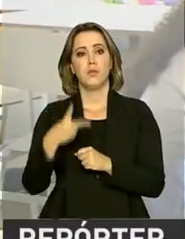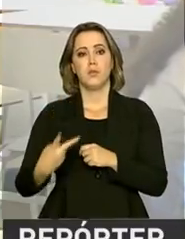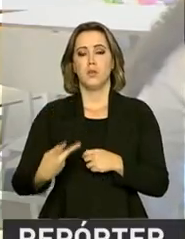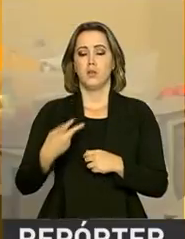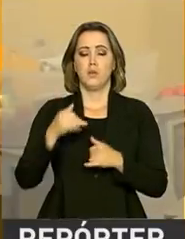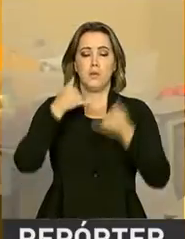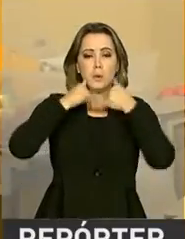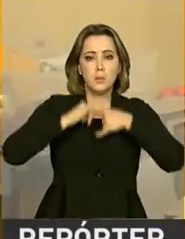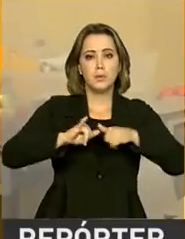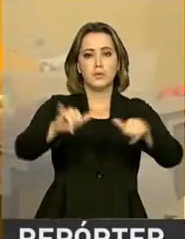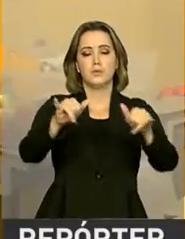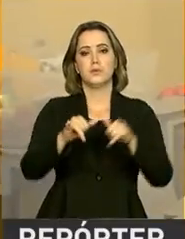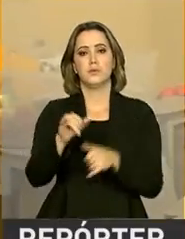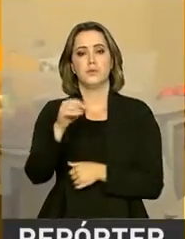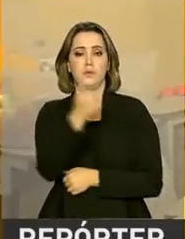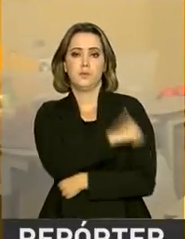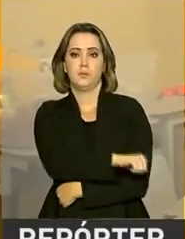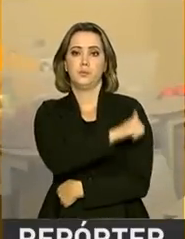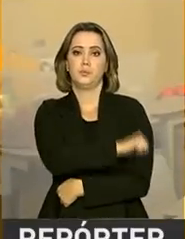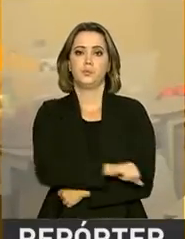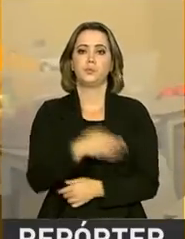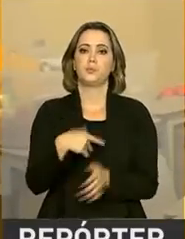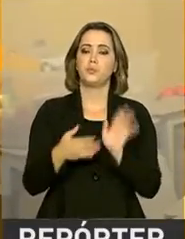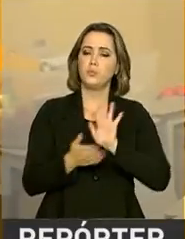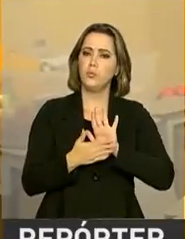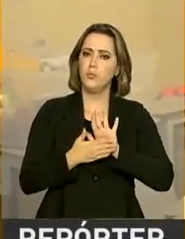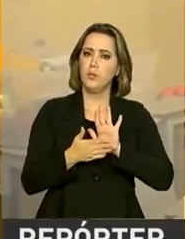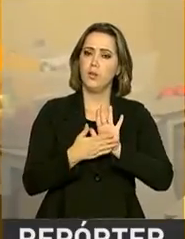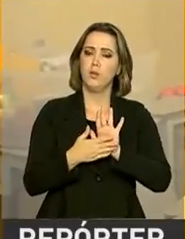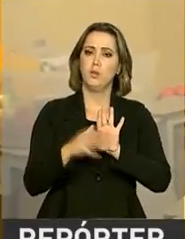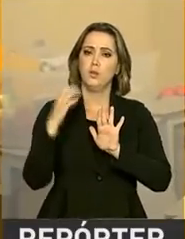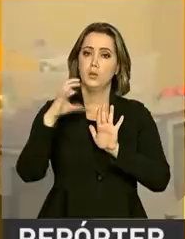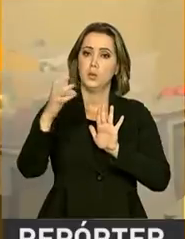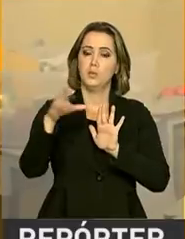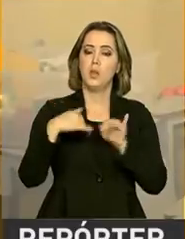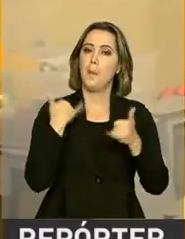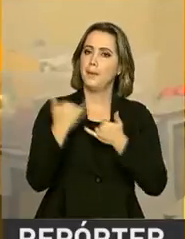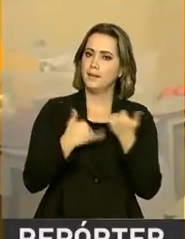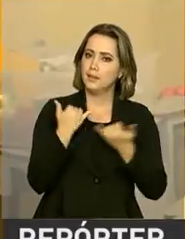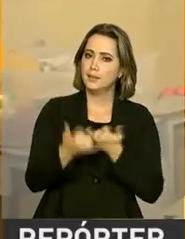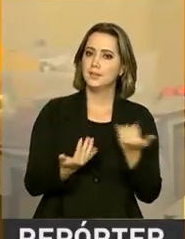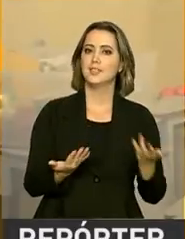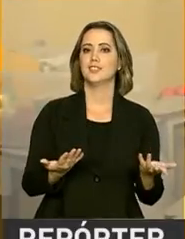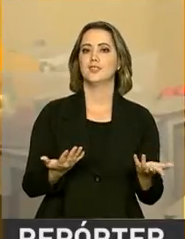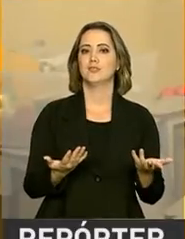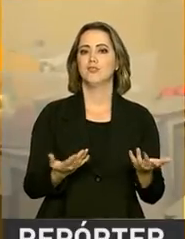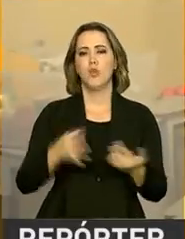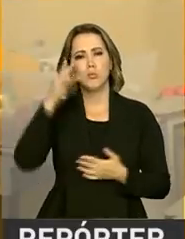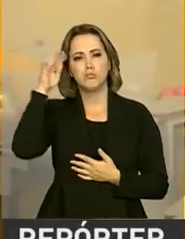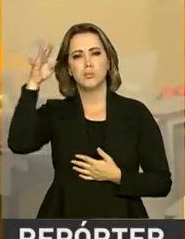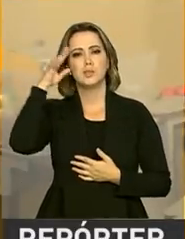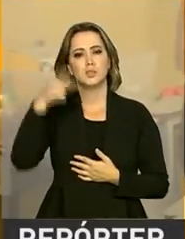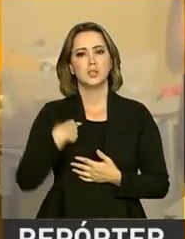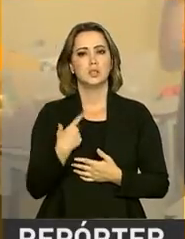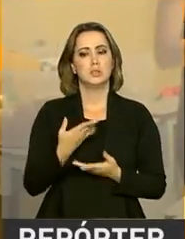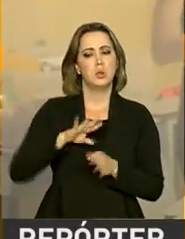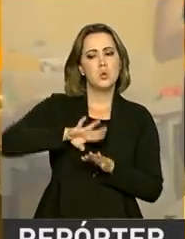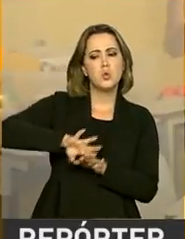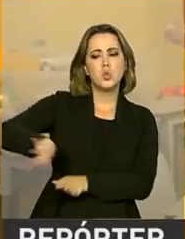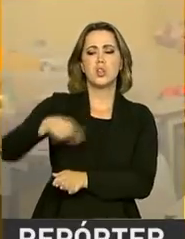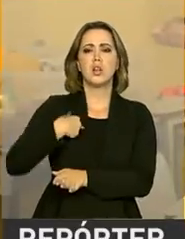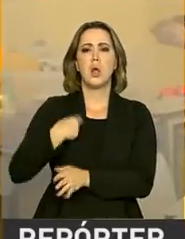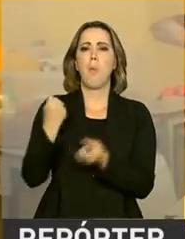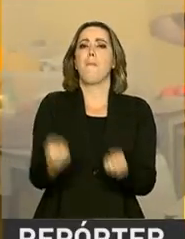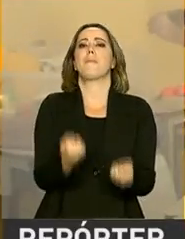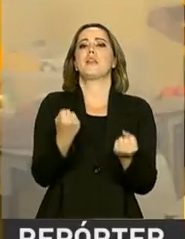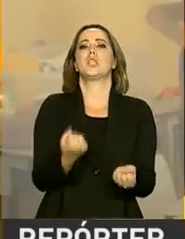de Janeiro. A ideia dessas oficinas é apresentar a ciência de uma maneira lúdica, divertida, né, e tirar aquele peso de que a física